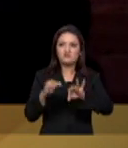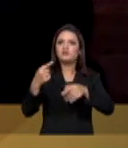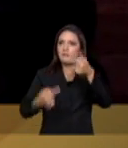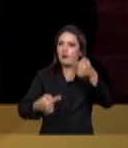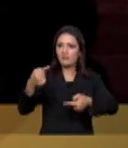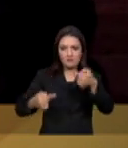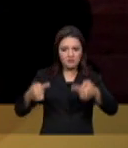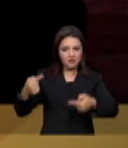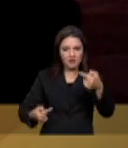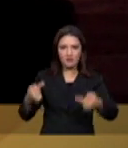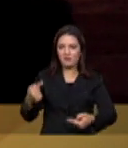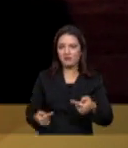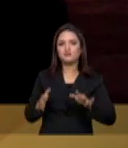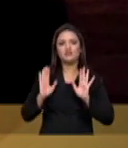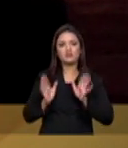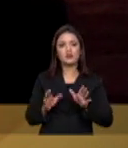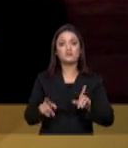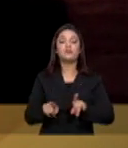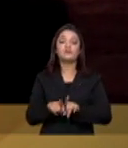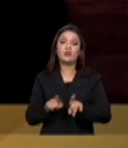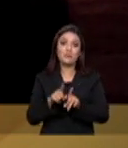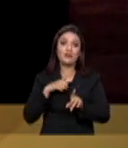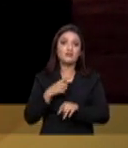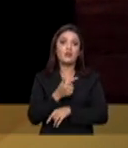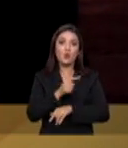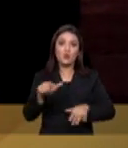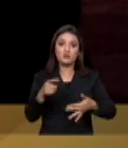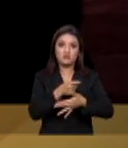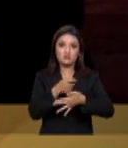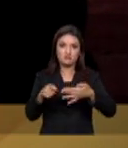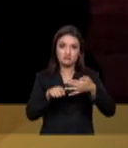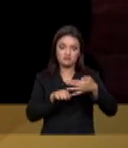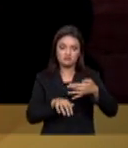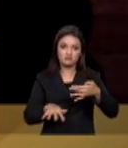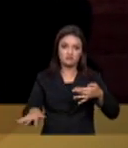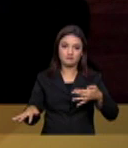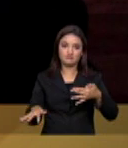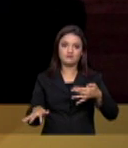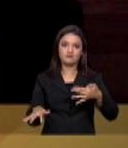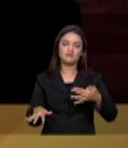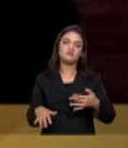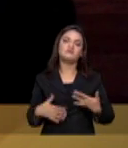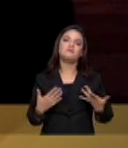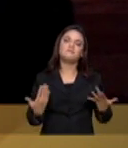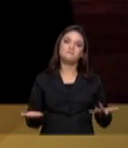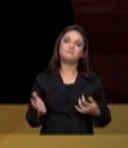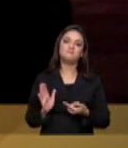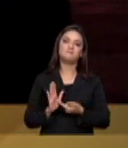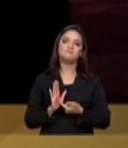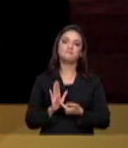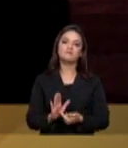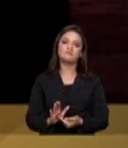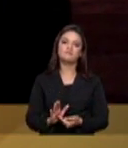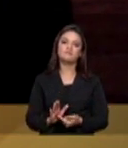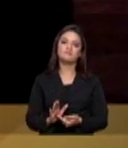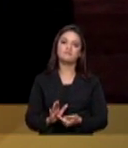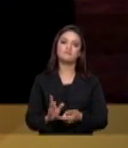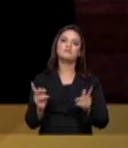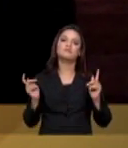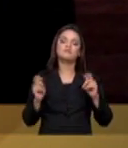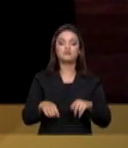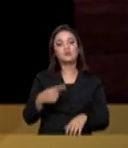bem assim pela própria jurisprudência e isto sinaliza que já é possível